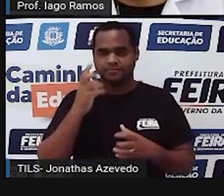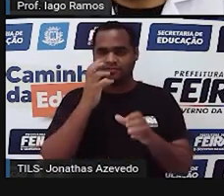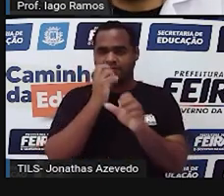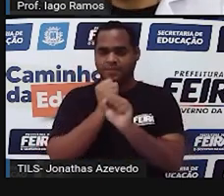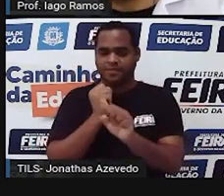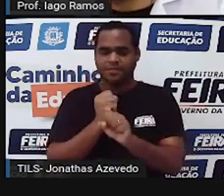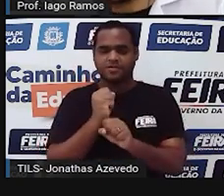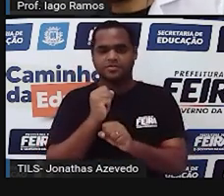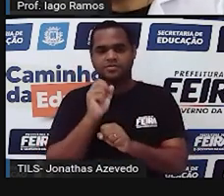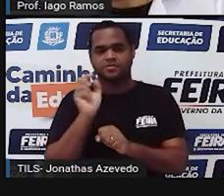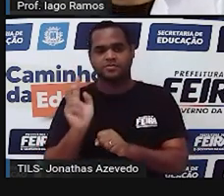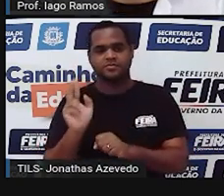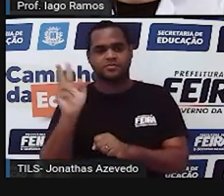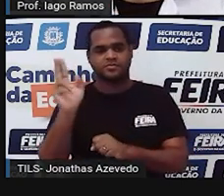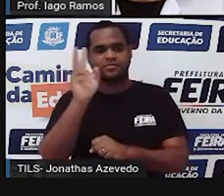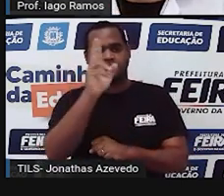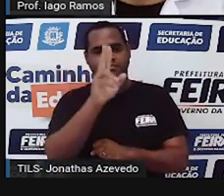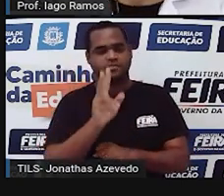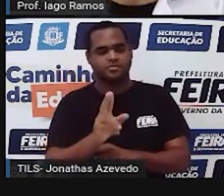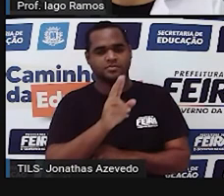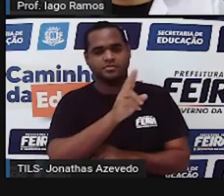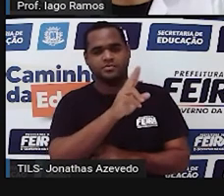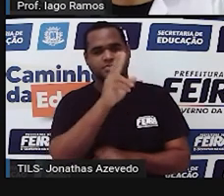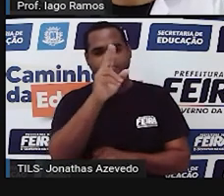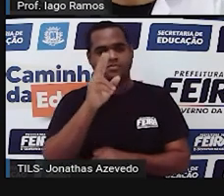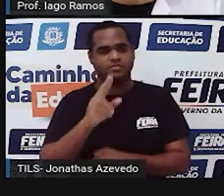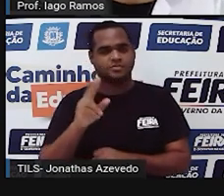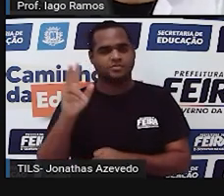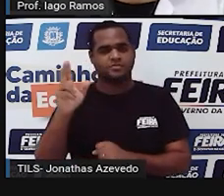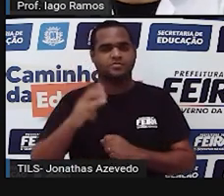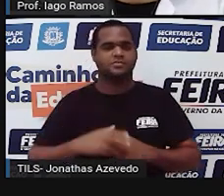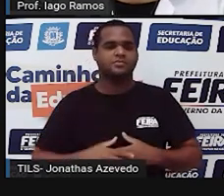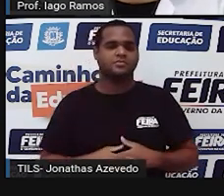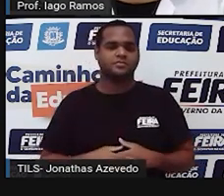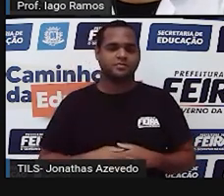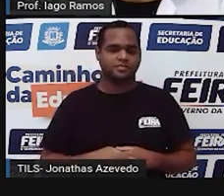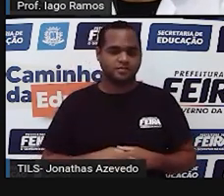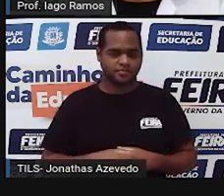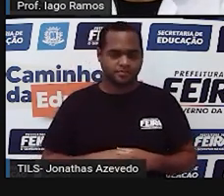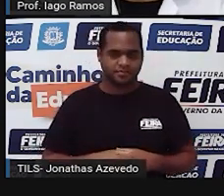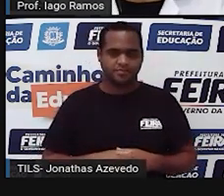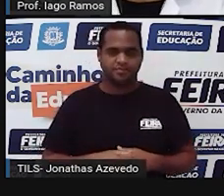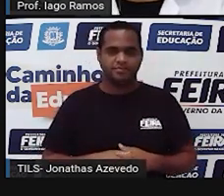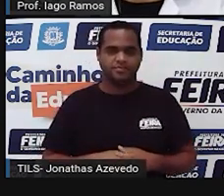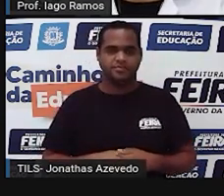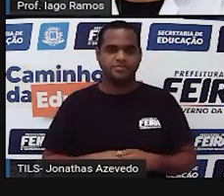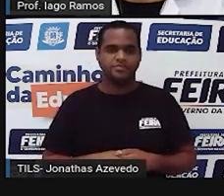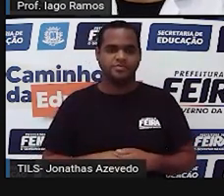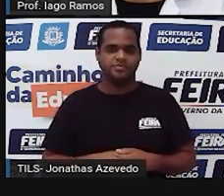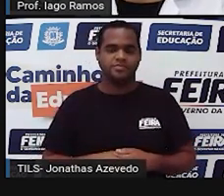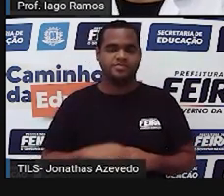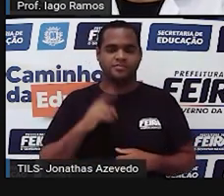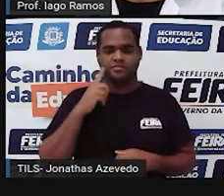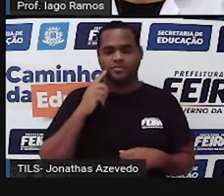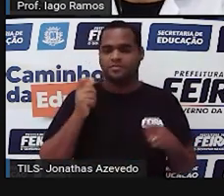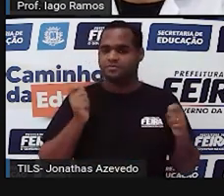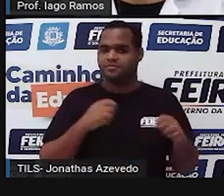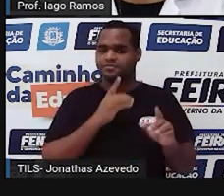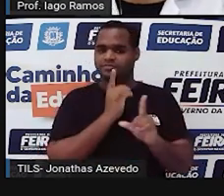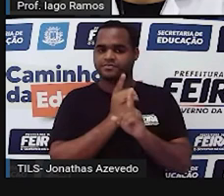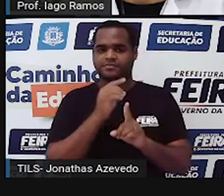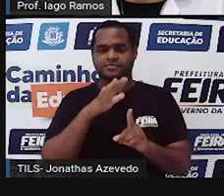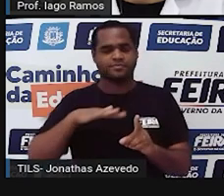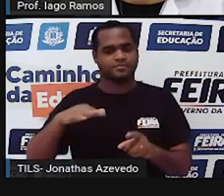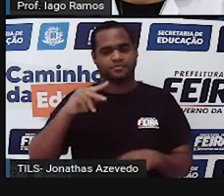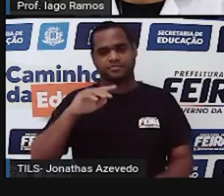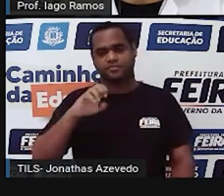de todos os lados desse retângulo todos os lados tá Oi e aí a gente precisa encontrar o perímetro